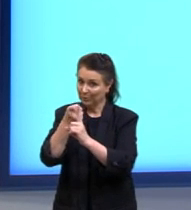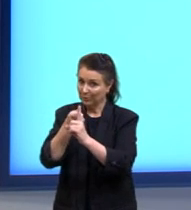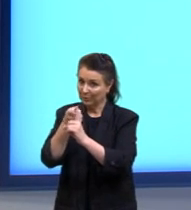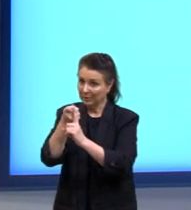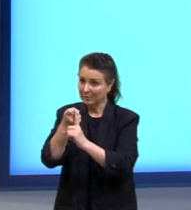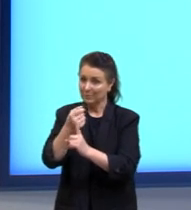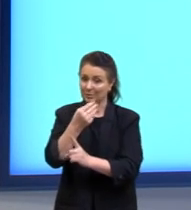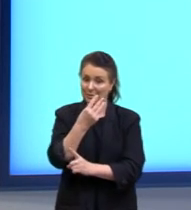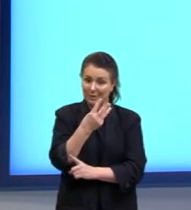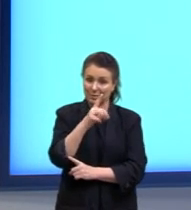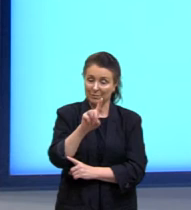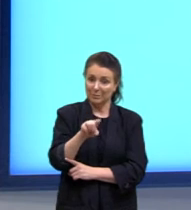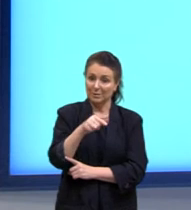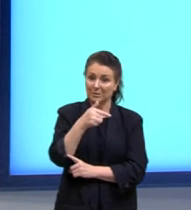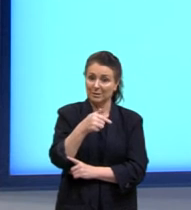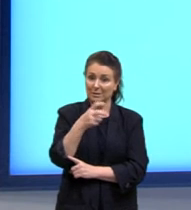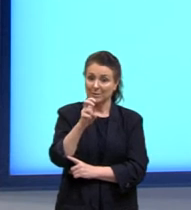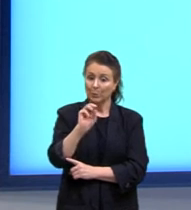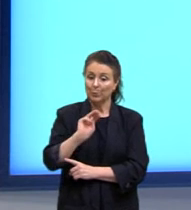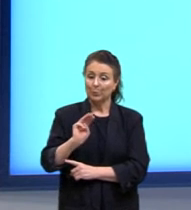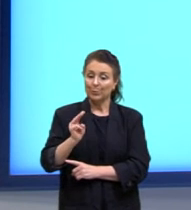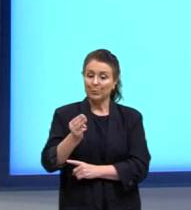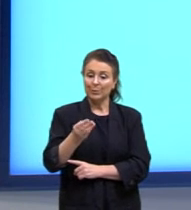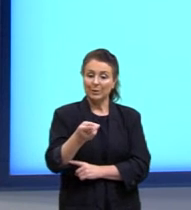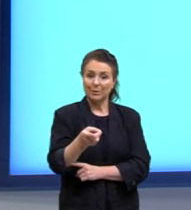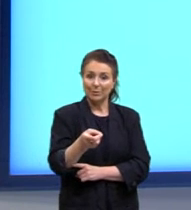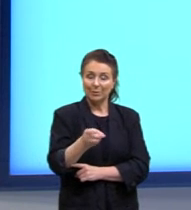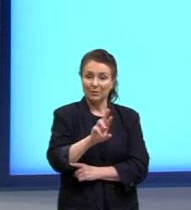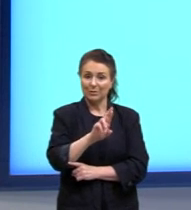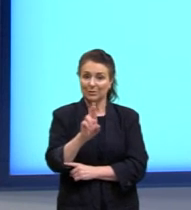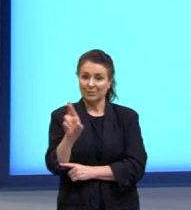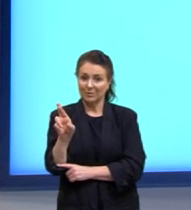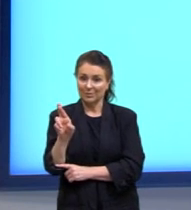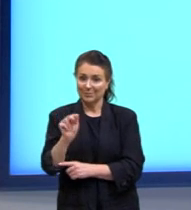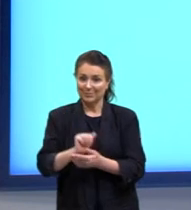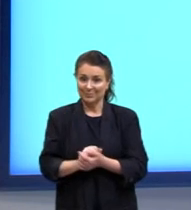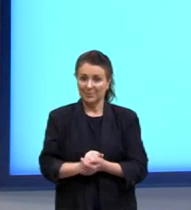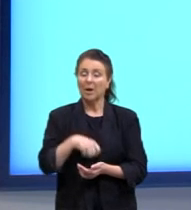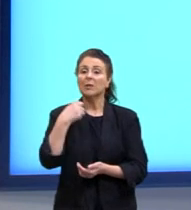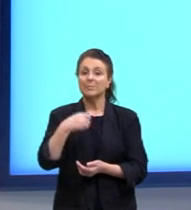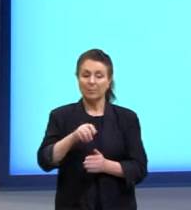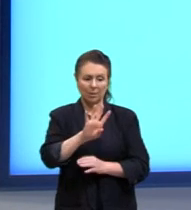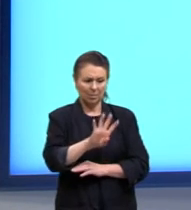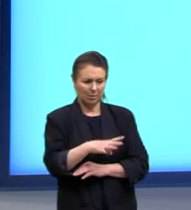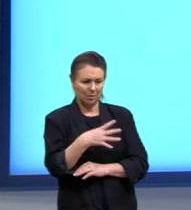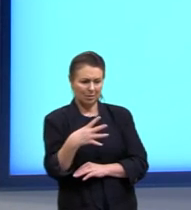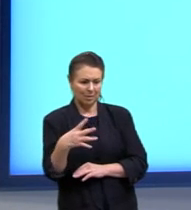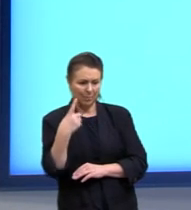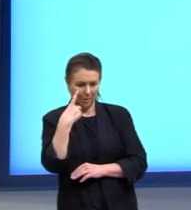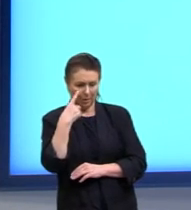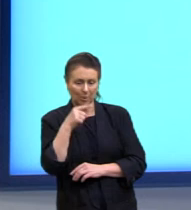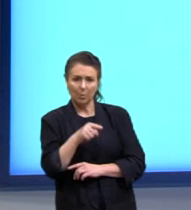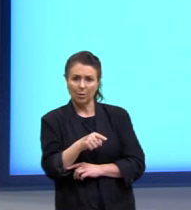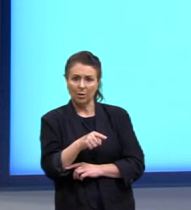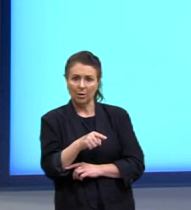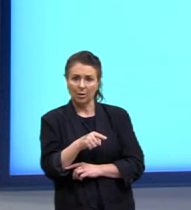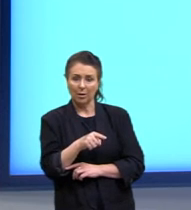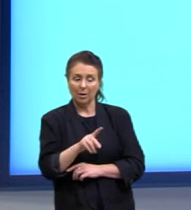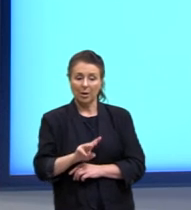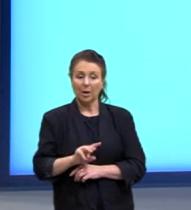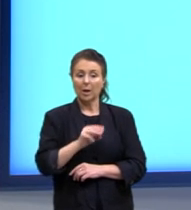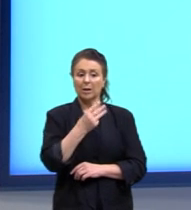de reais e aí na tabela das comissões Eu preciso ver onde que esse valor se encaixa o valor